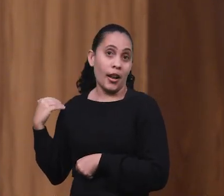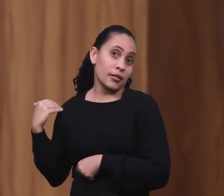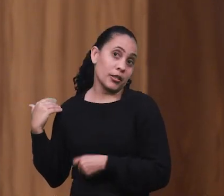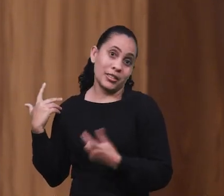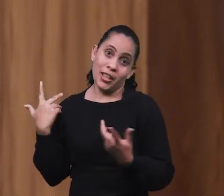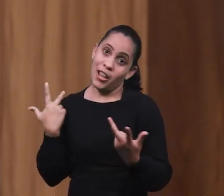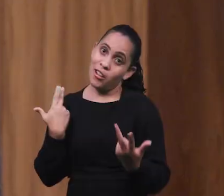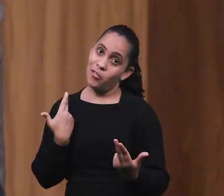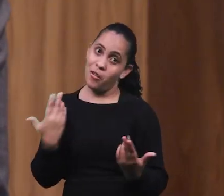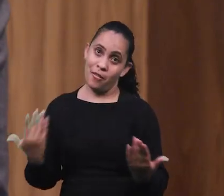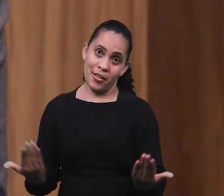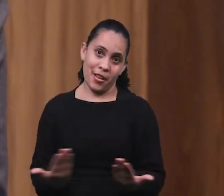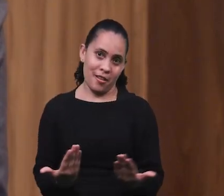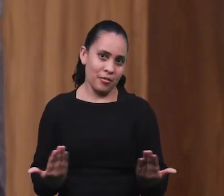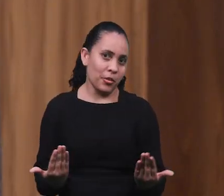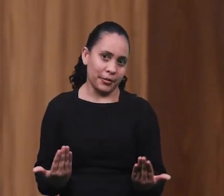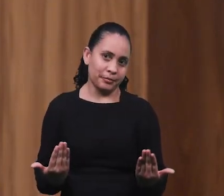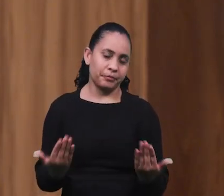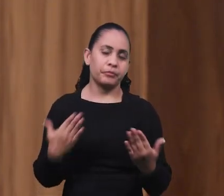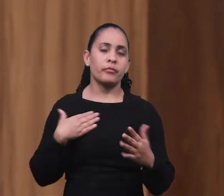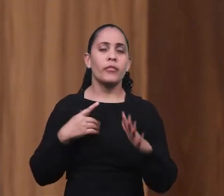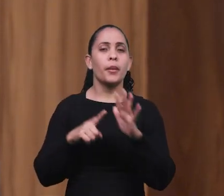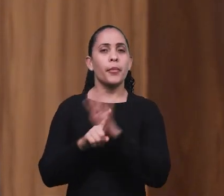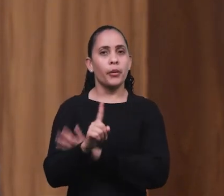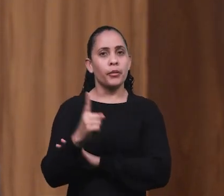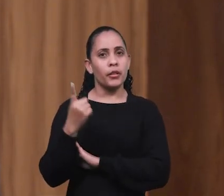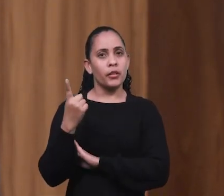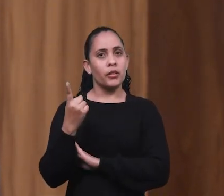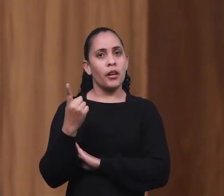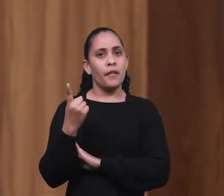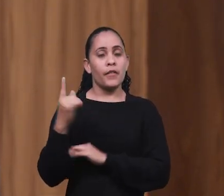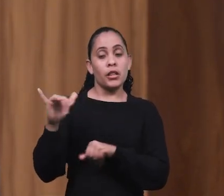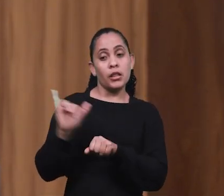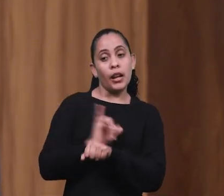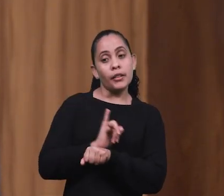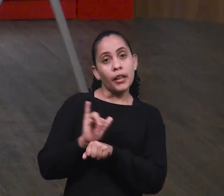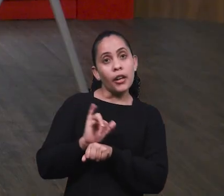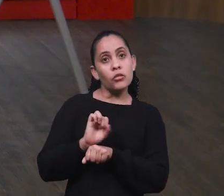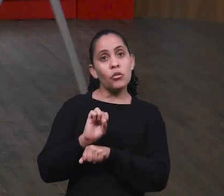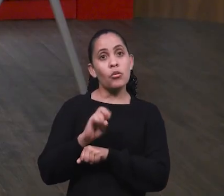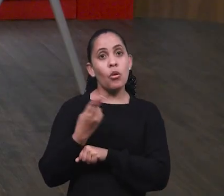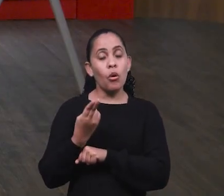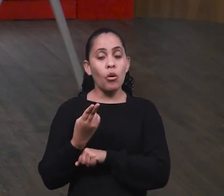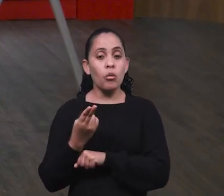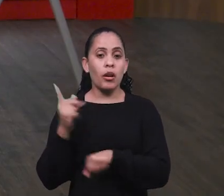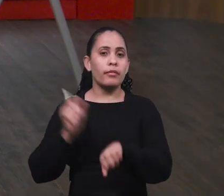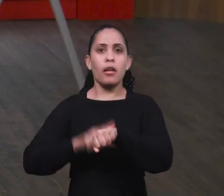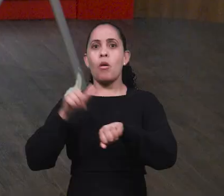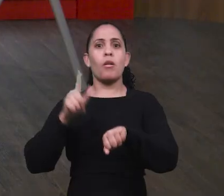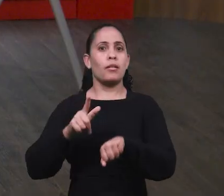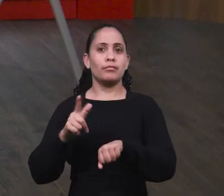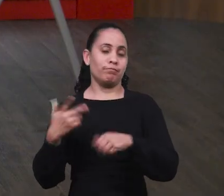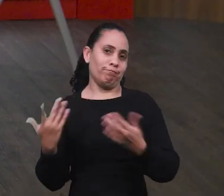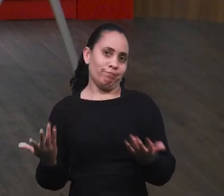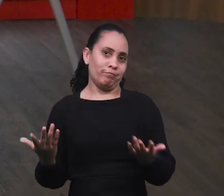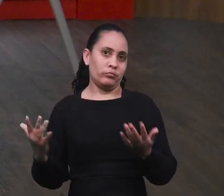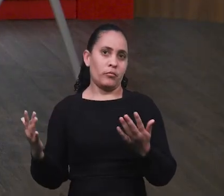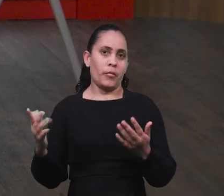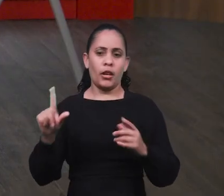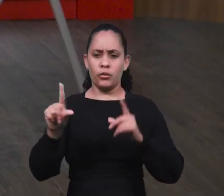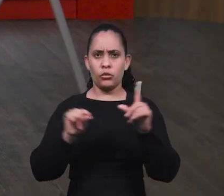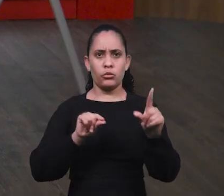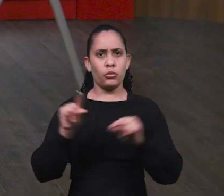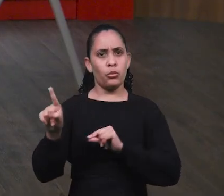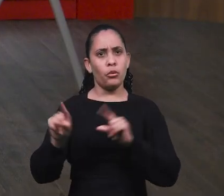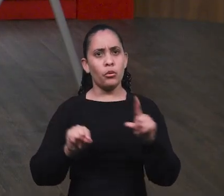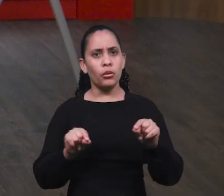anos atrás, elas vão ser aplicadas. Então, a primeira pergunta é, eu faço isso de estratégia ou faço isso no improviso? Eu tomo